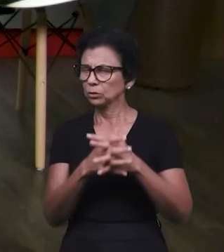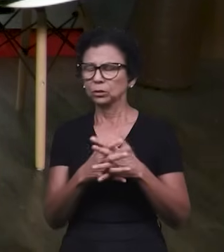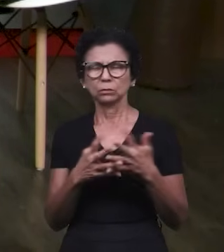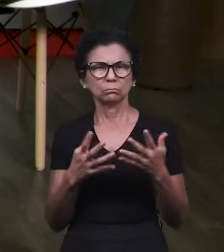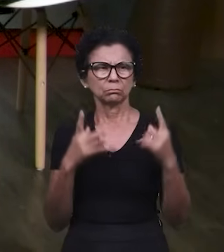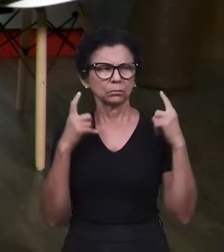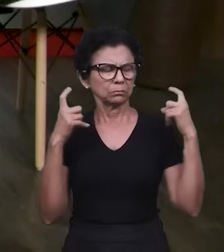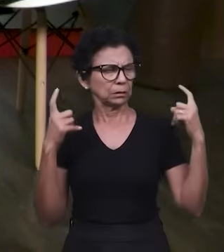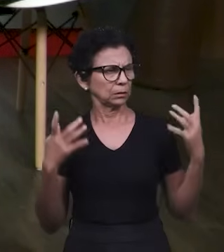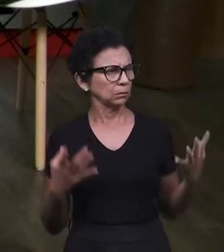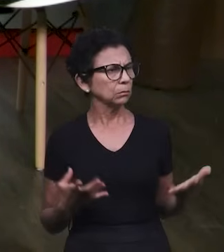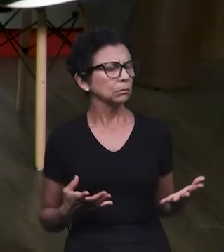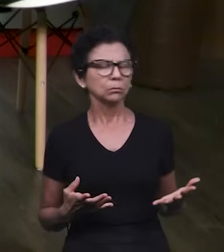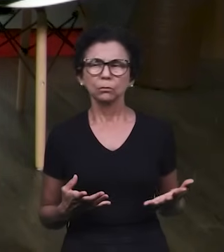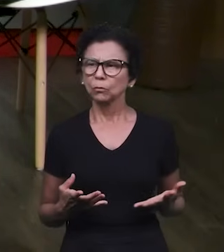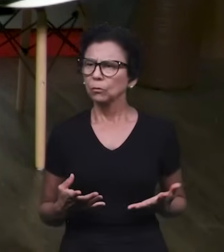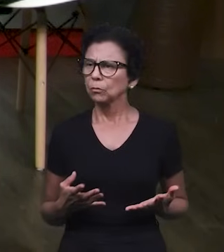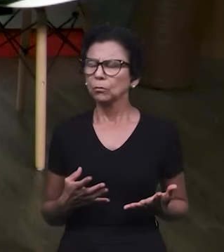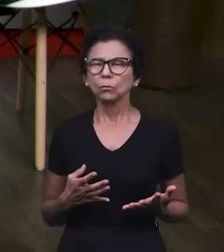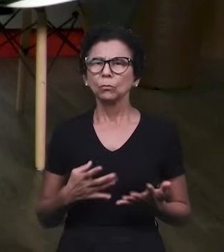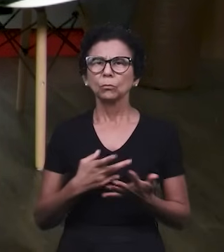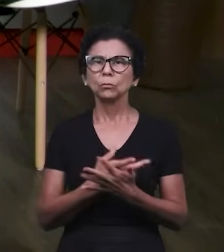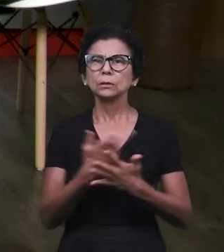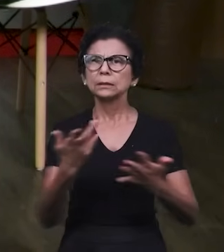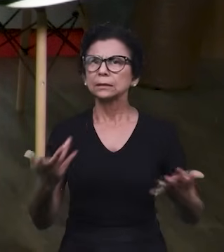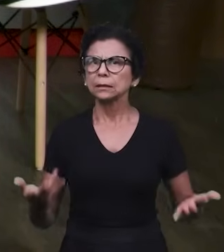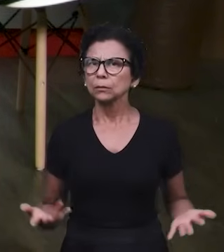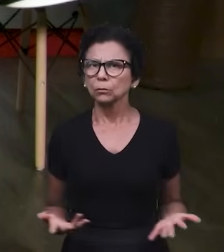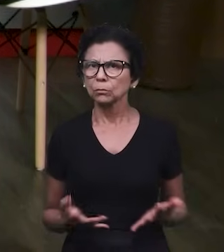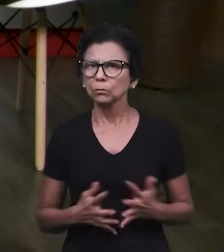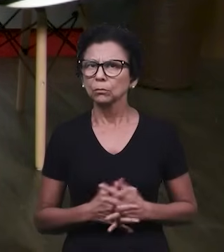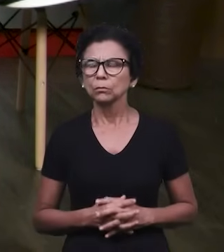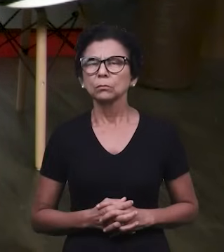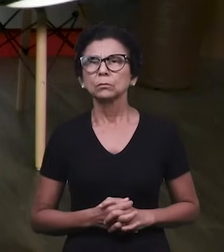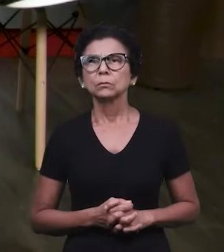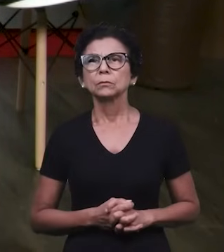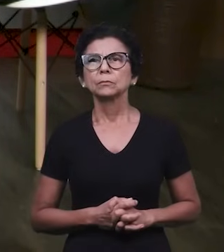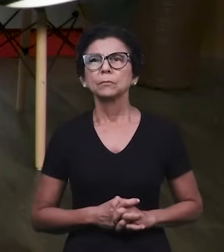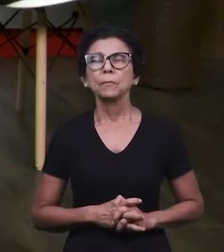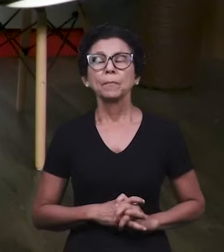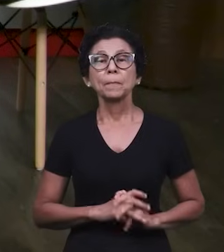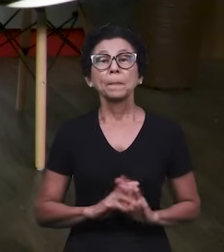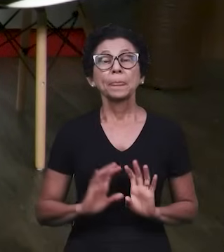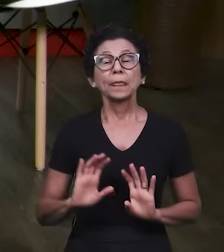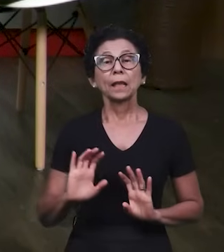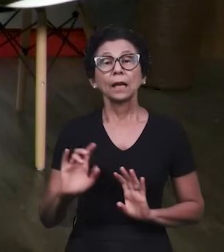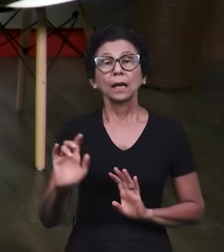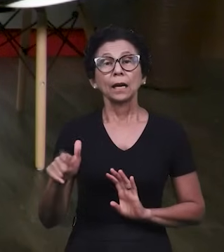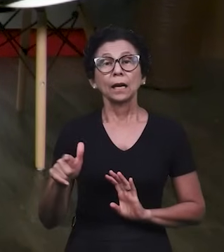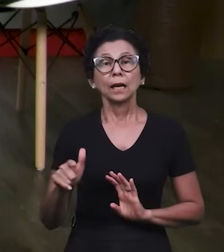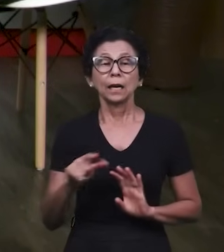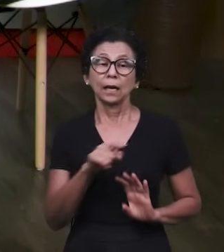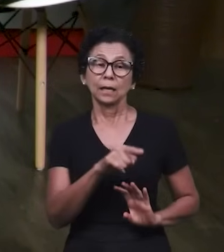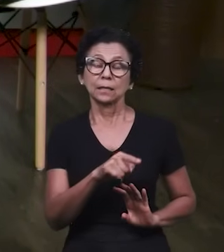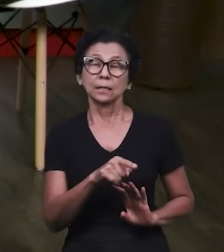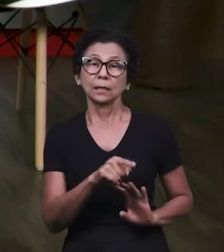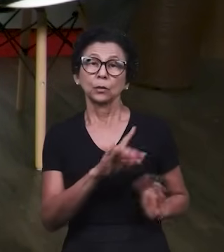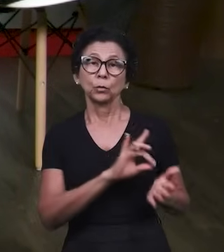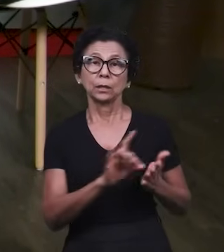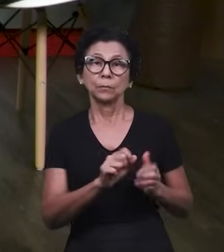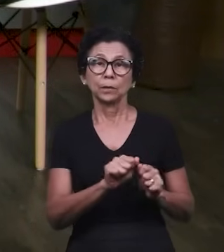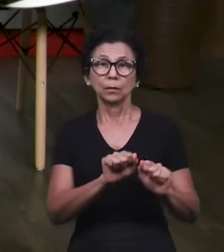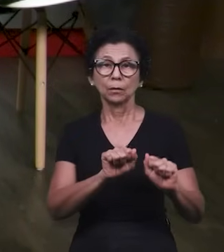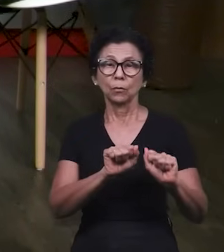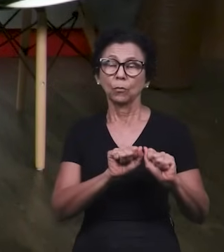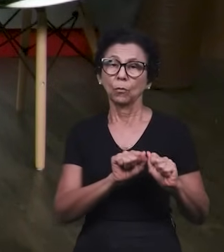entender. Uhum. O exército tomava as providências ou entrava em ação ou recuava,